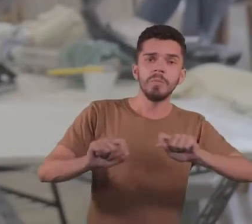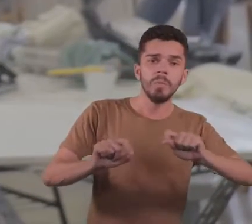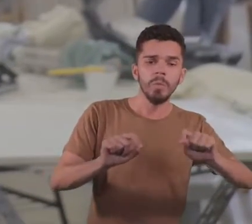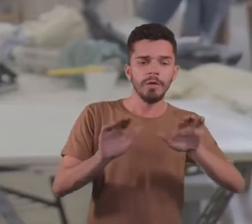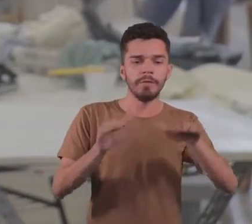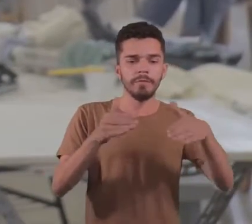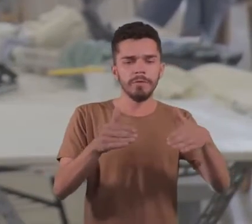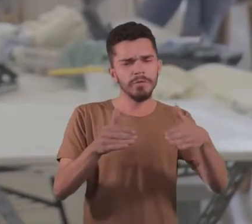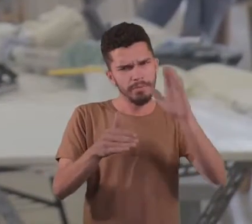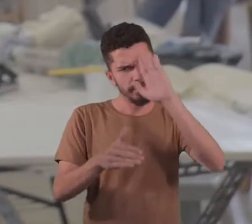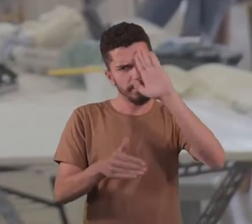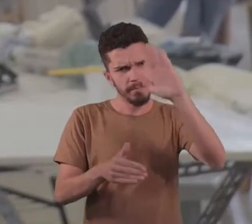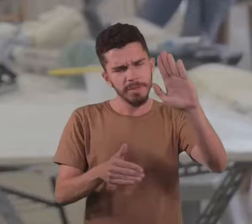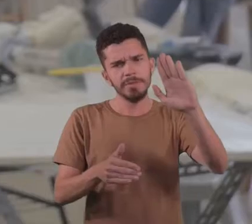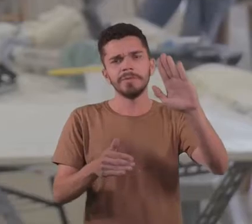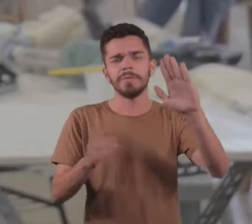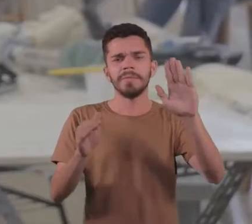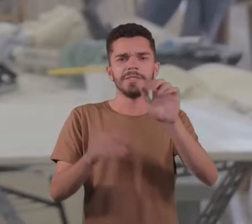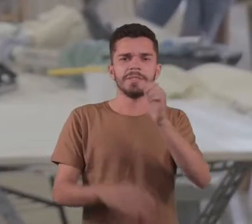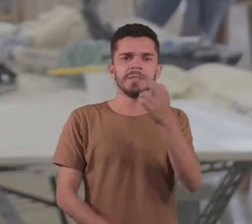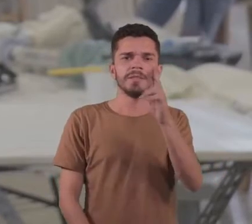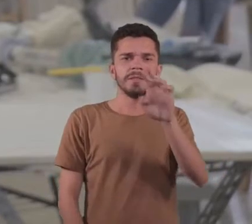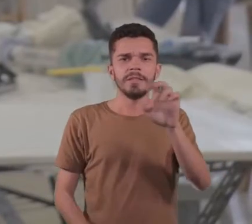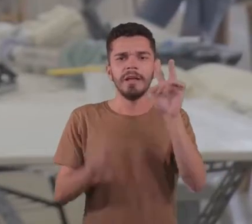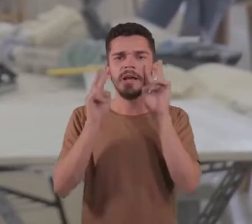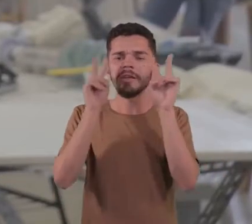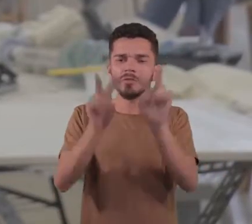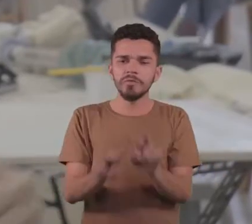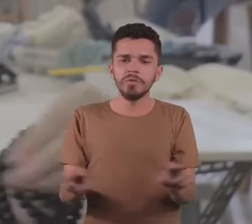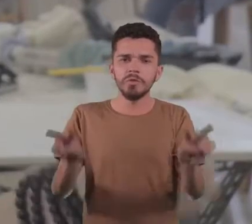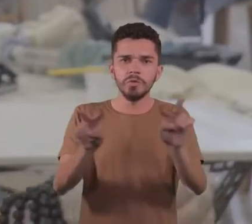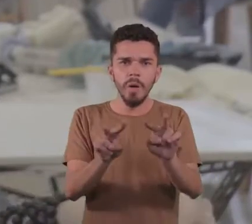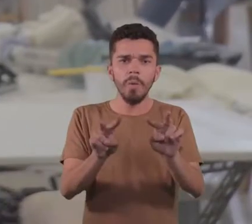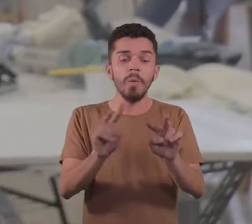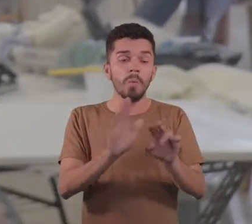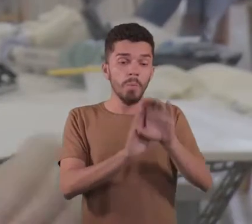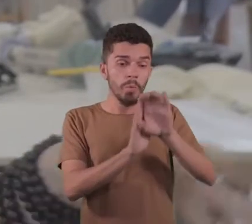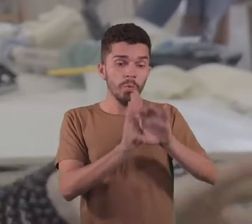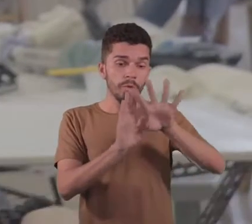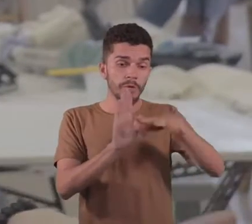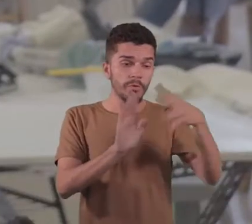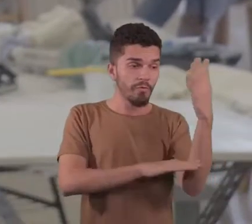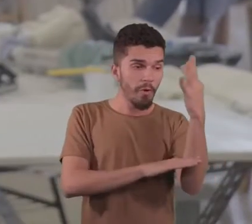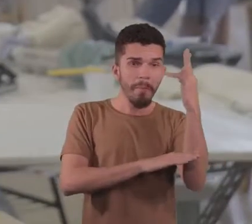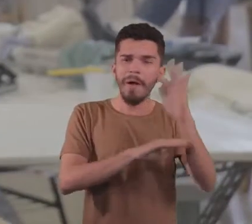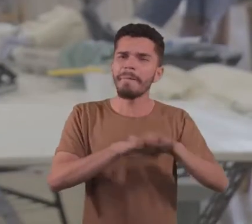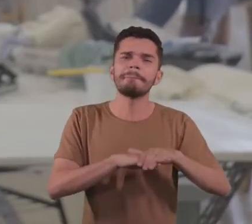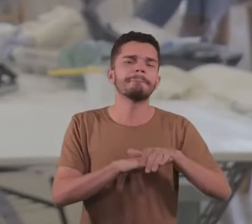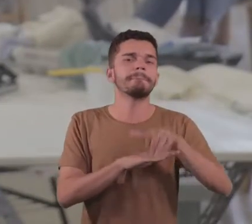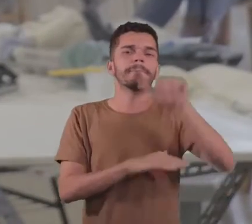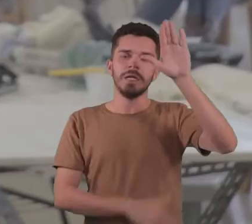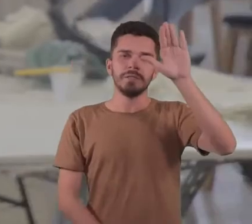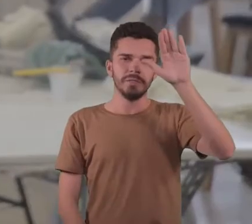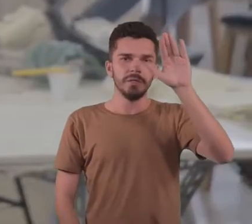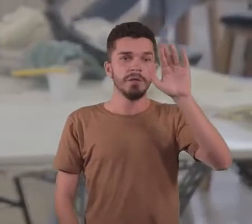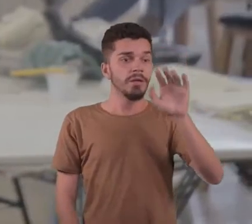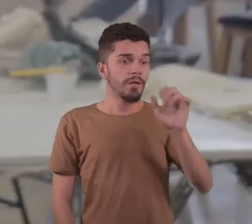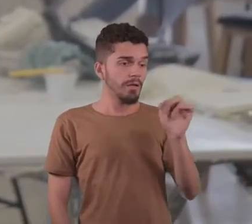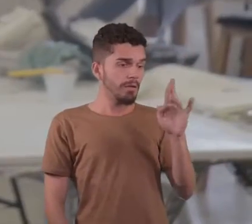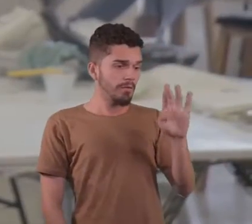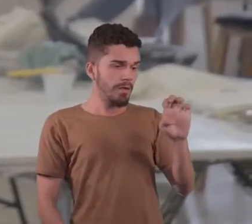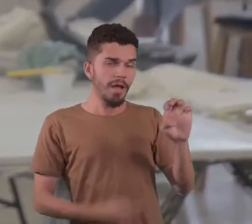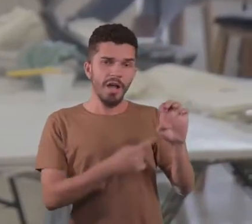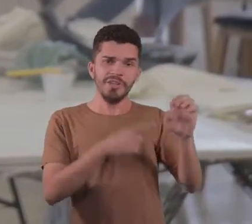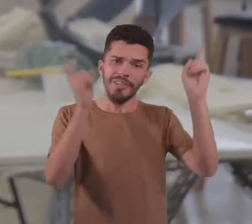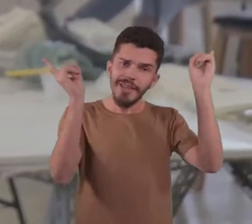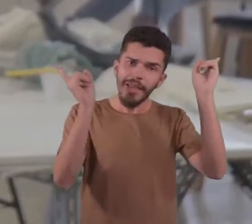questões especificamente das artes visuais, para além do currículo formal, das disciplinas. A arte